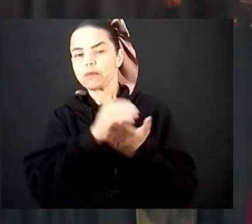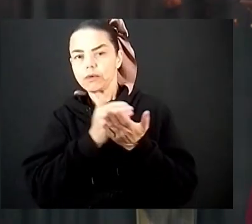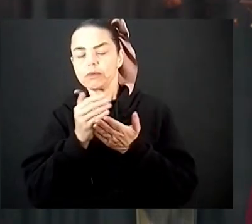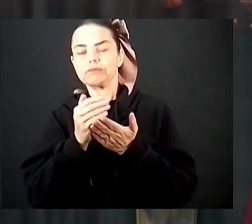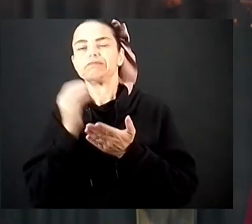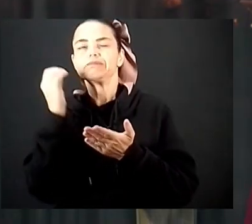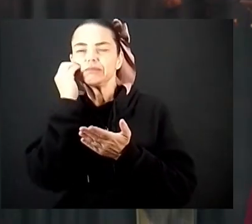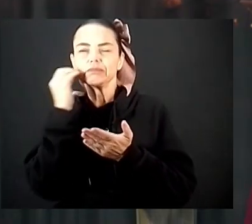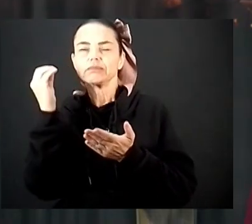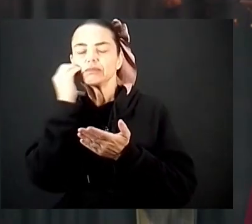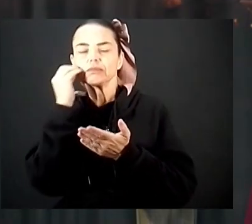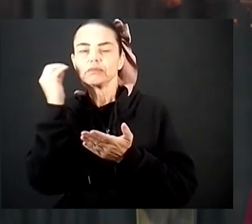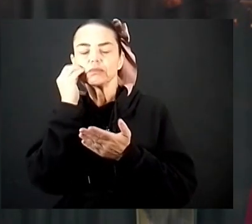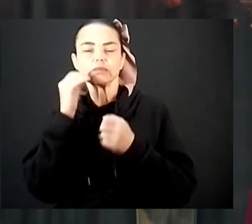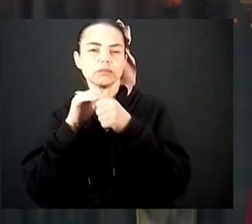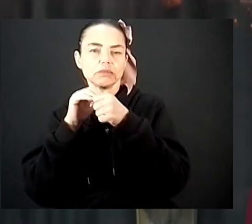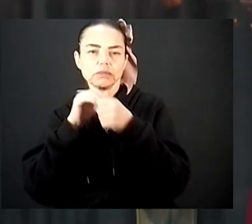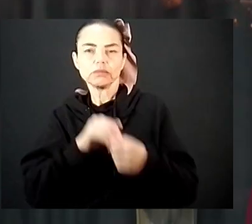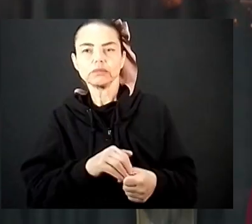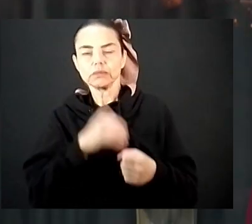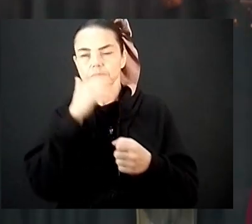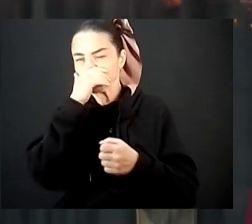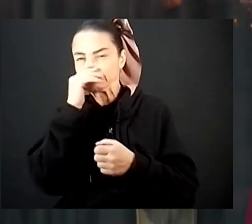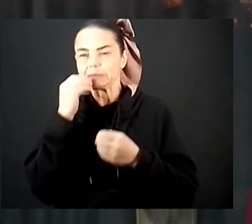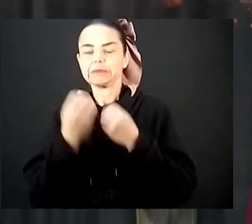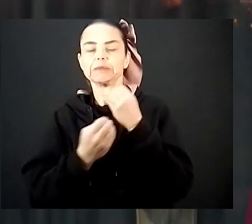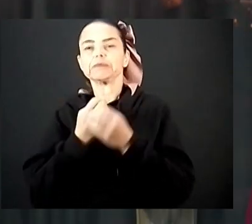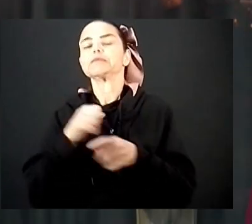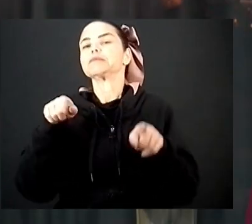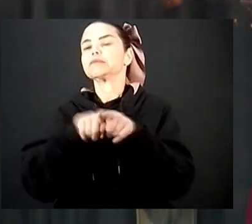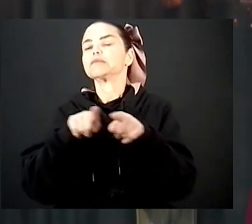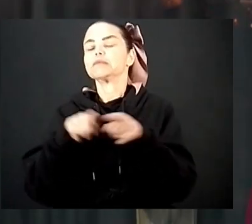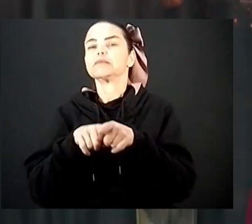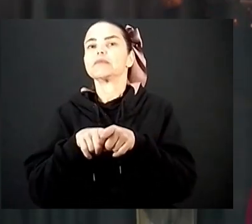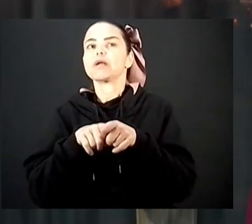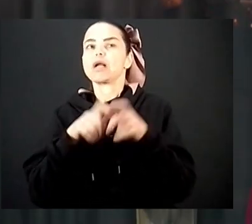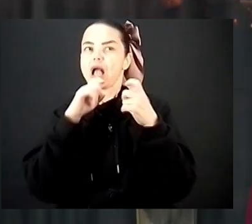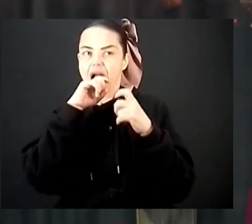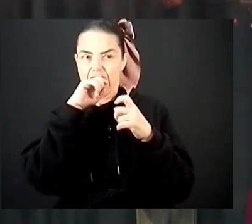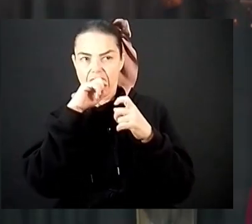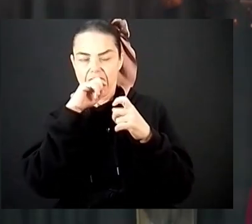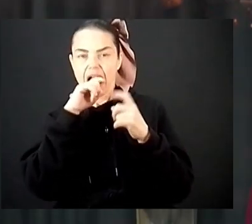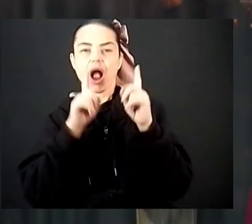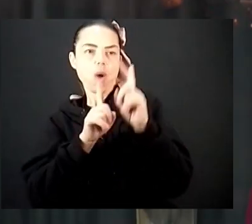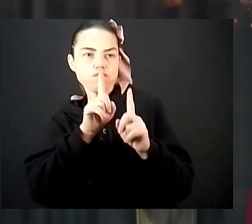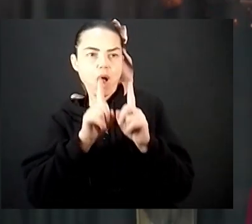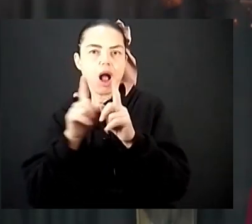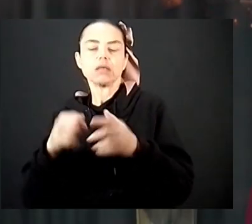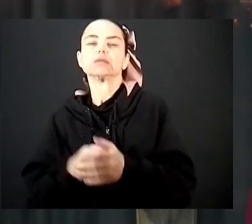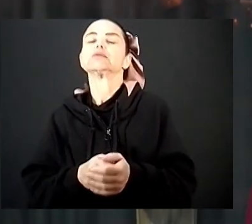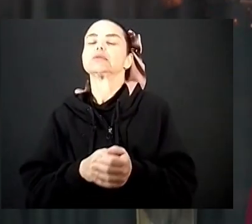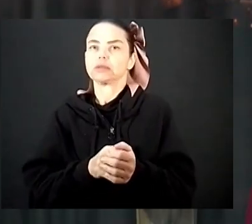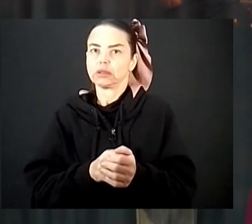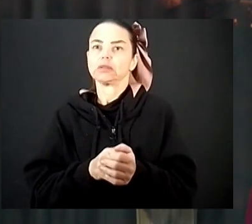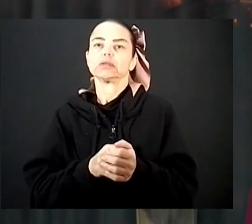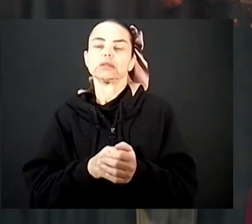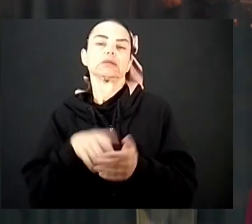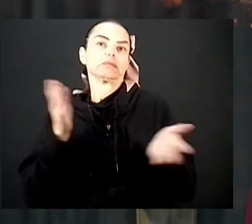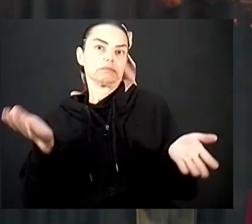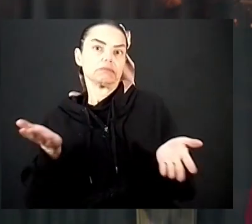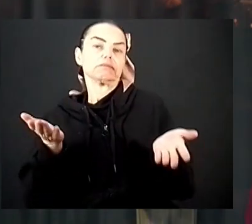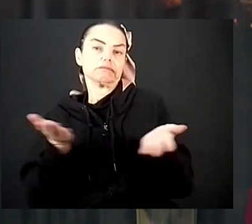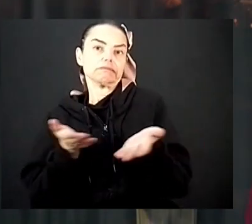essa filha para baixo, né? Como sim também uma inveja, uma disputa, uma competição. A gente está hoje